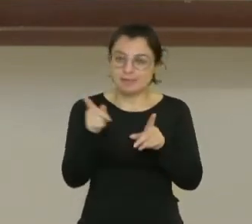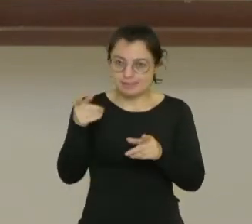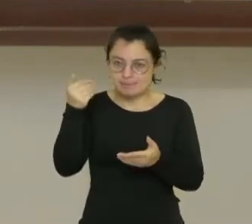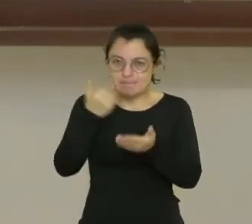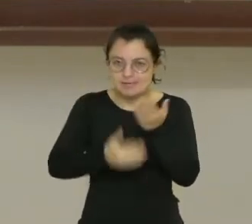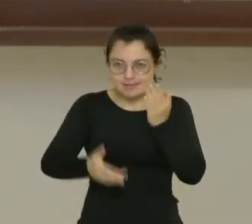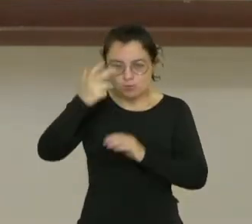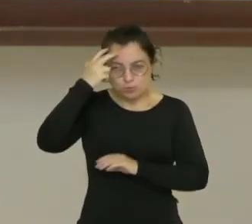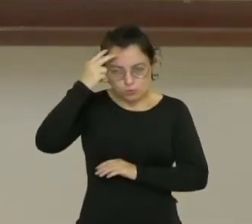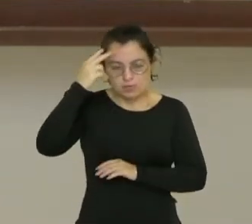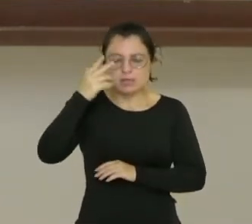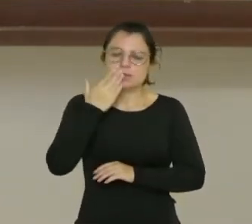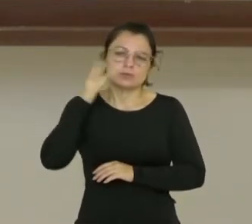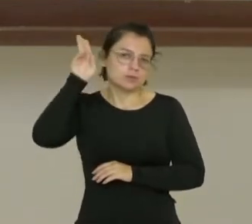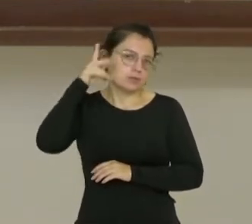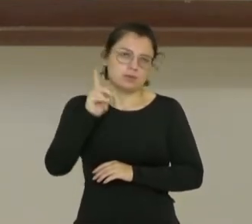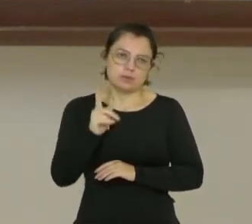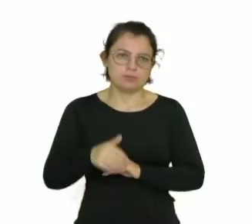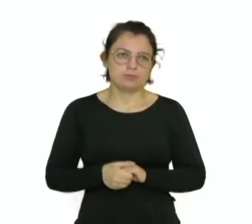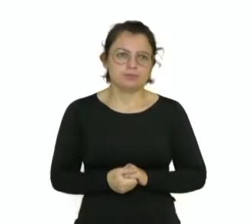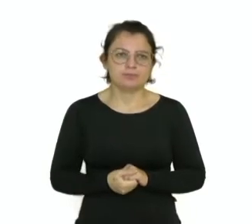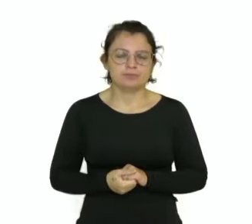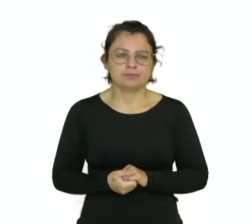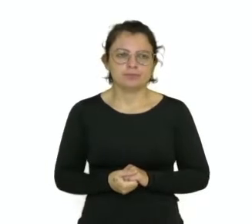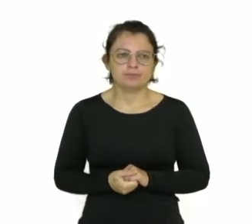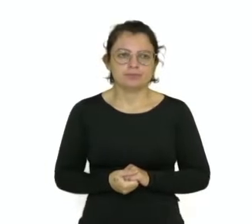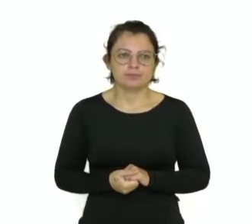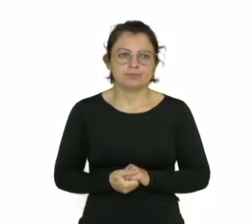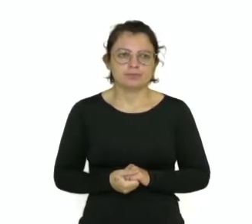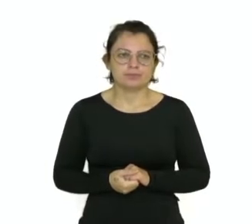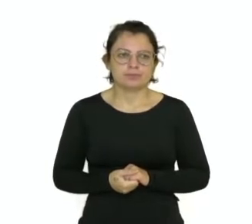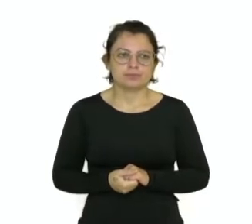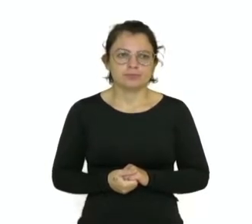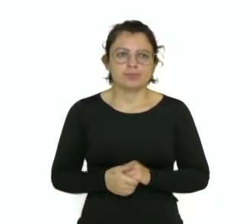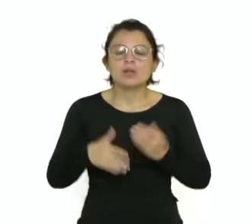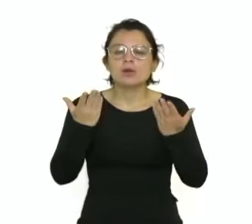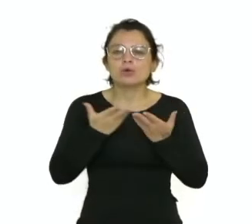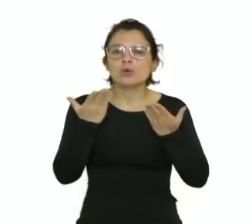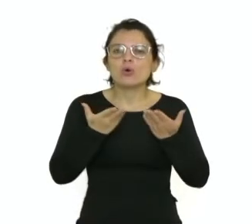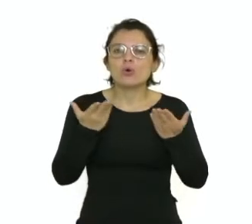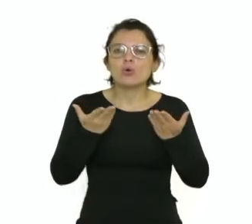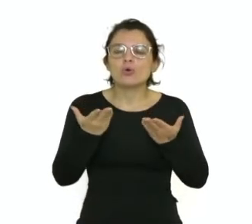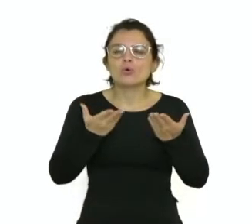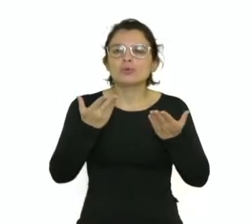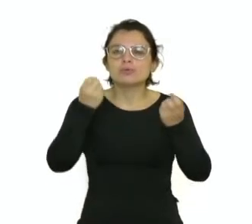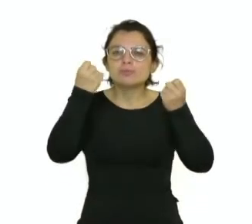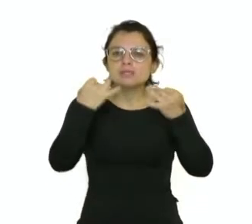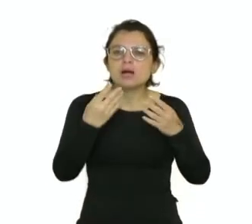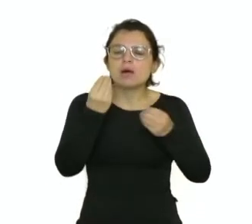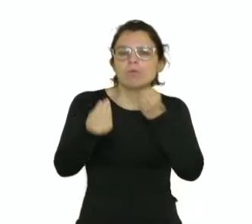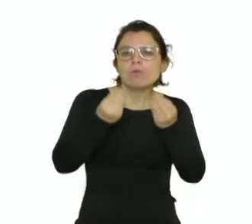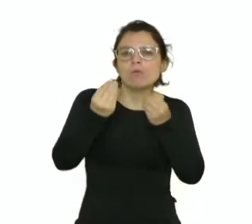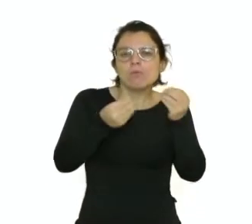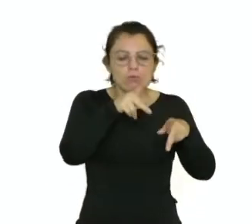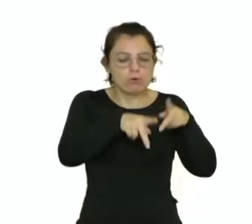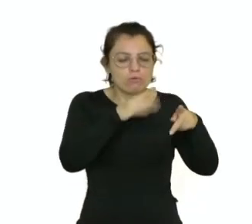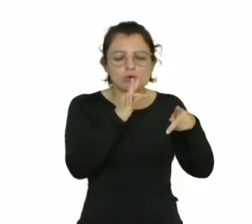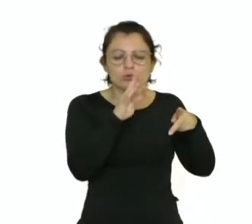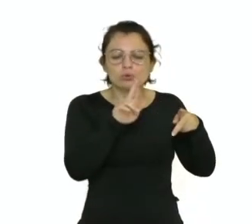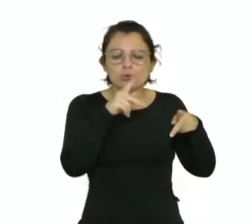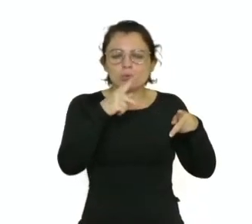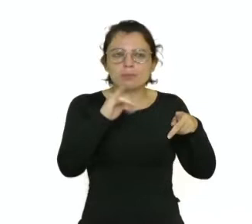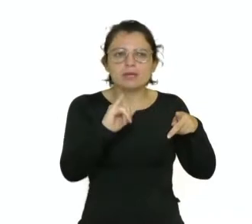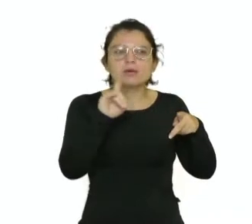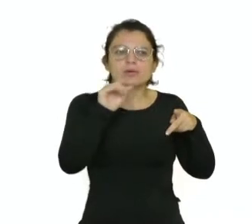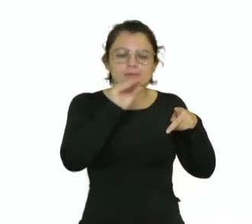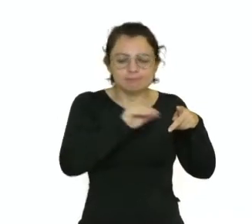É importante que a gente pense nisso, tá? As migrações tupis. Os povos tupis tinham uma origem comum,